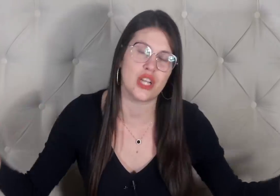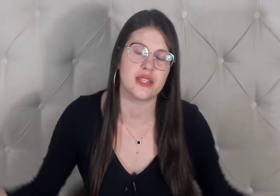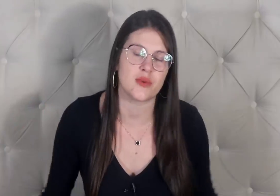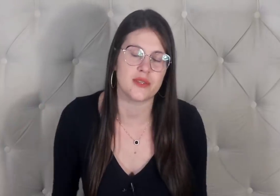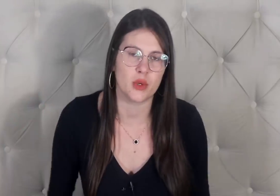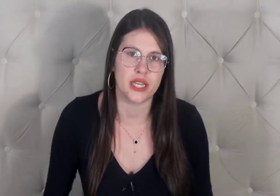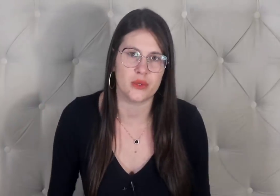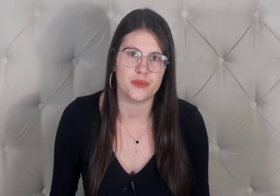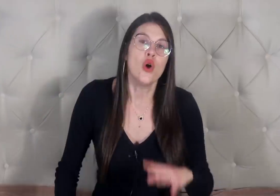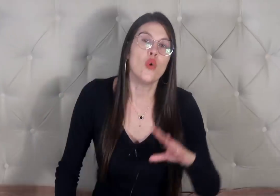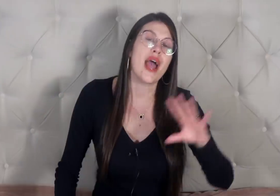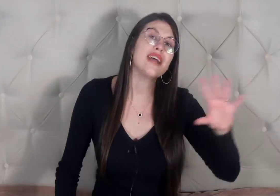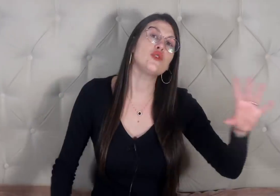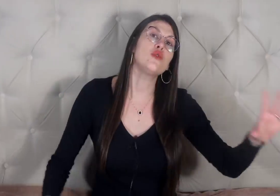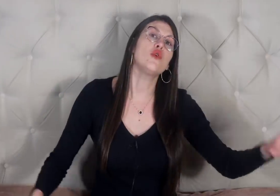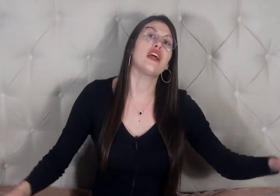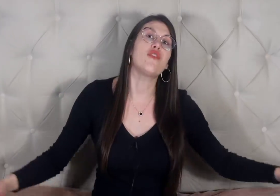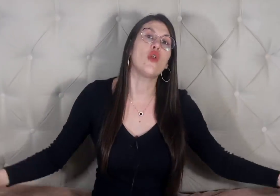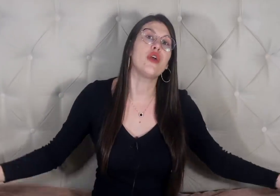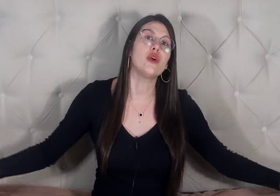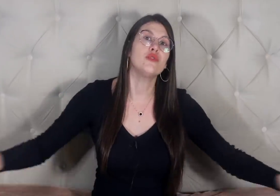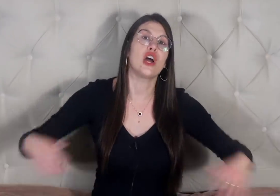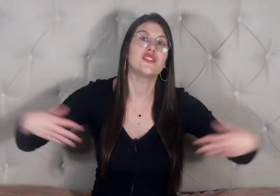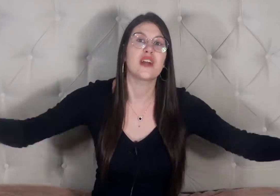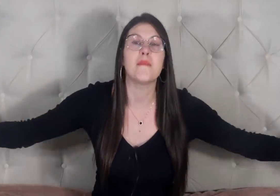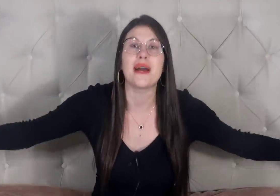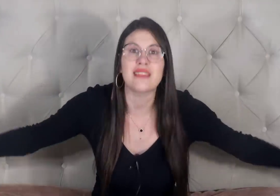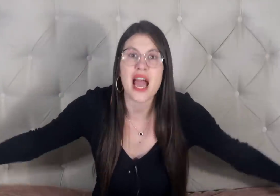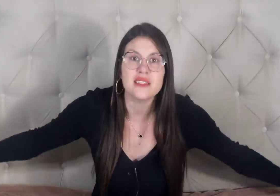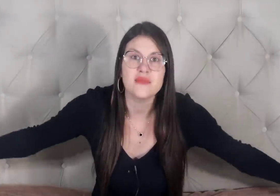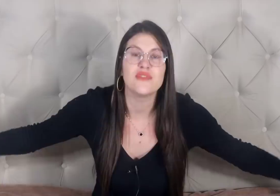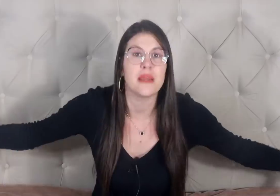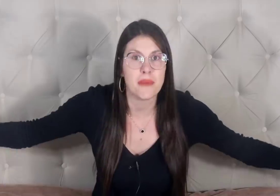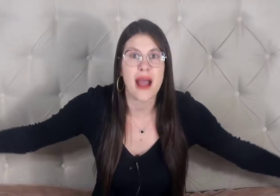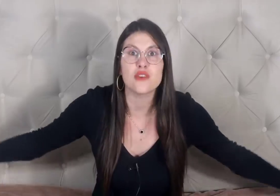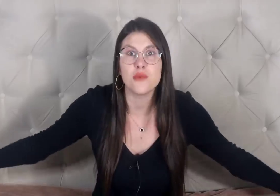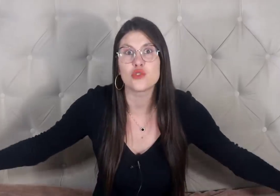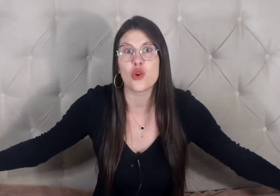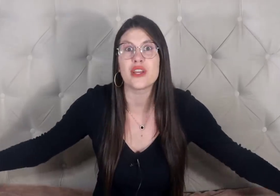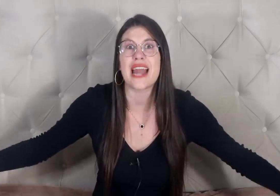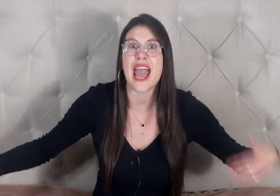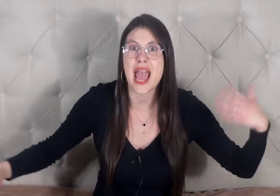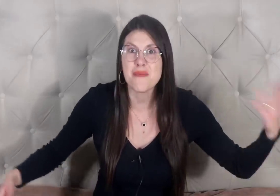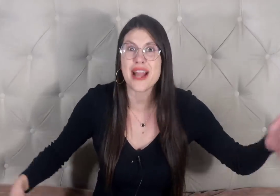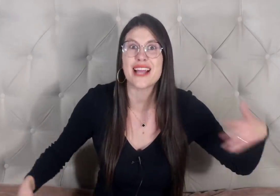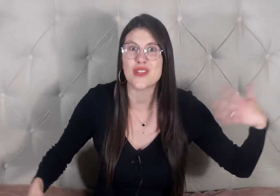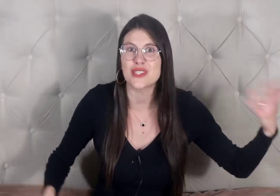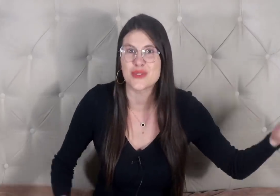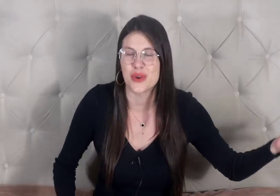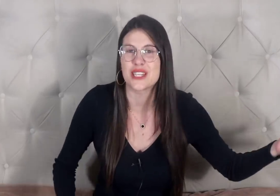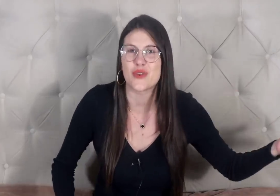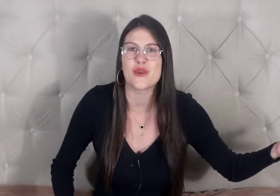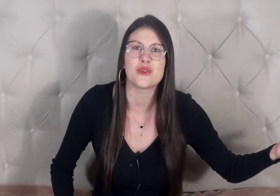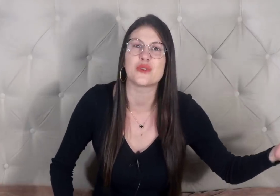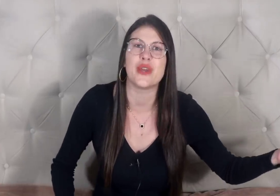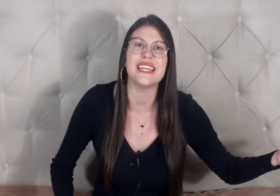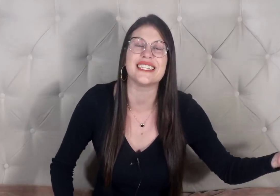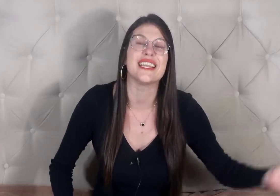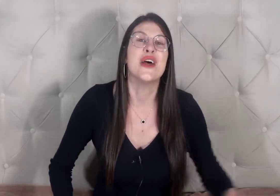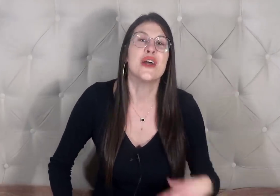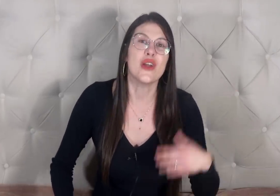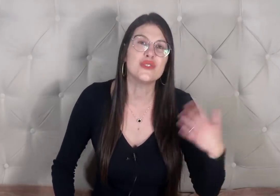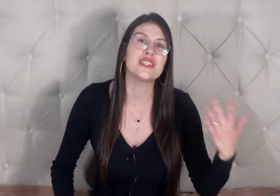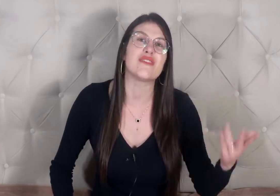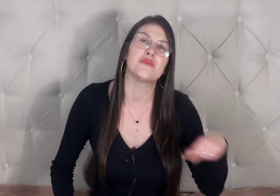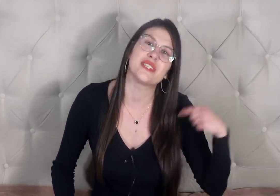Bangladesh, utilizam esse modelo. O resto do mundo evoluiu e nós ficamos para trás. Felipe Barros mostrou que na época que as nossas urnas foram